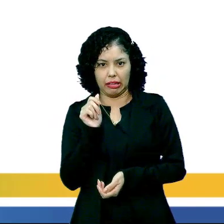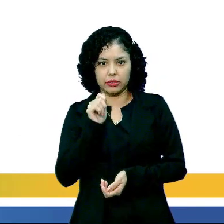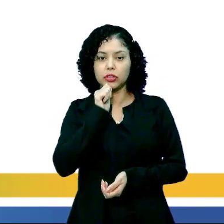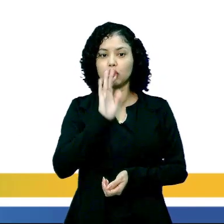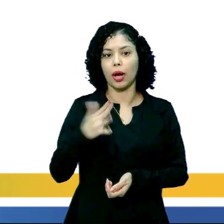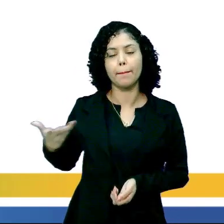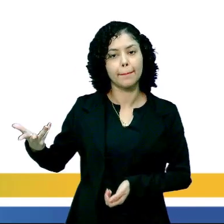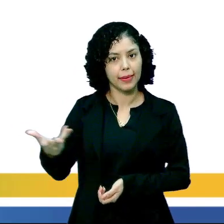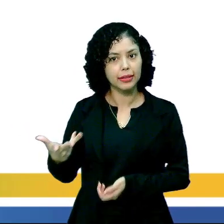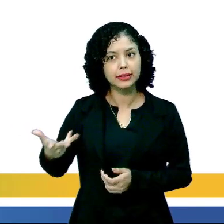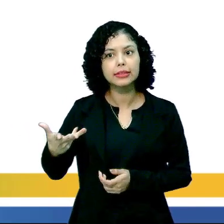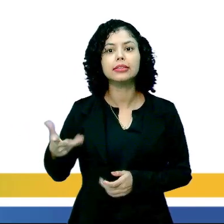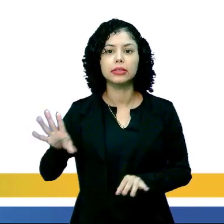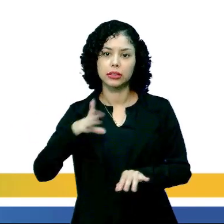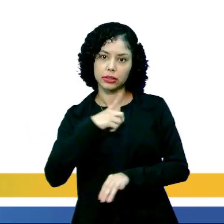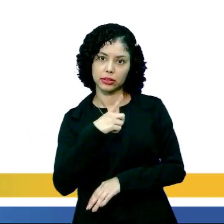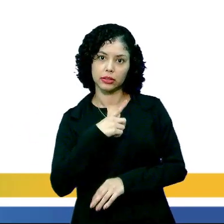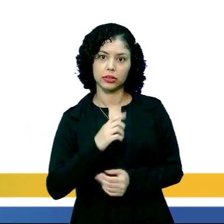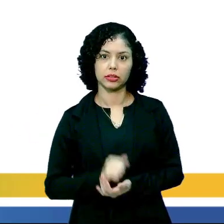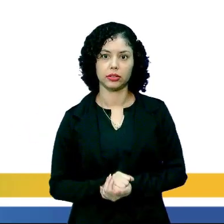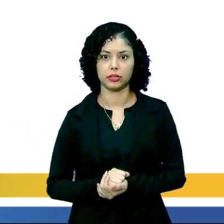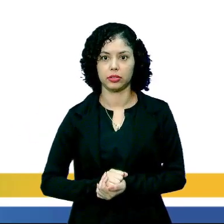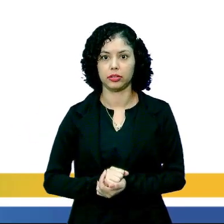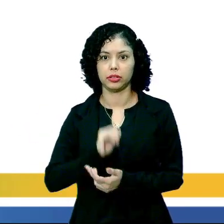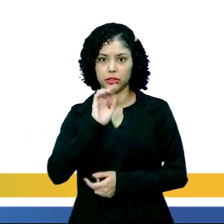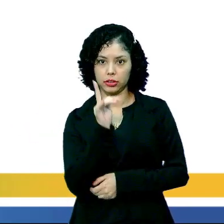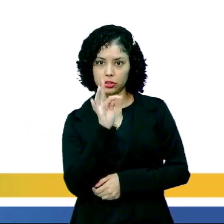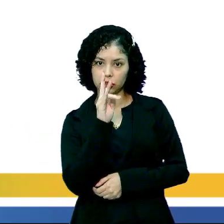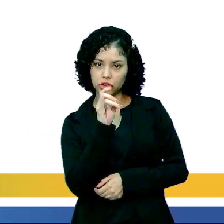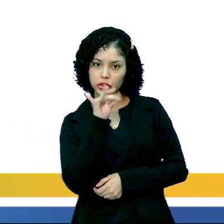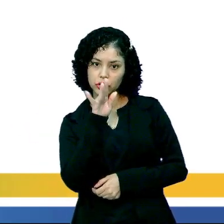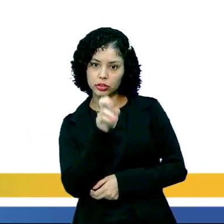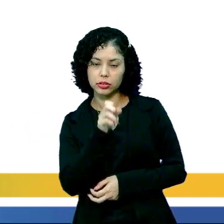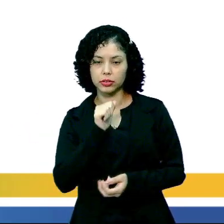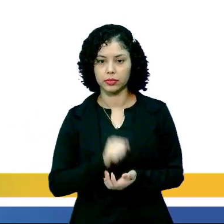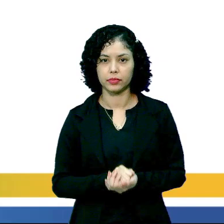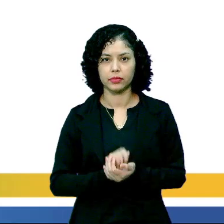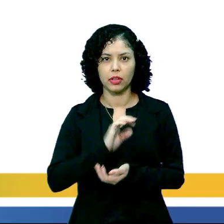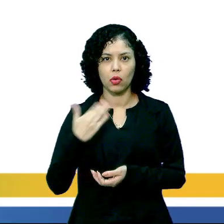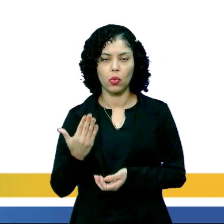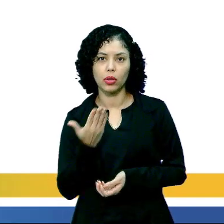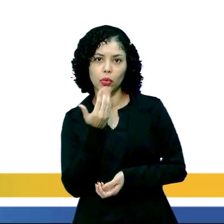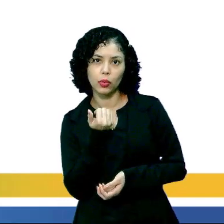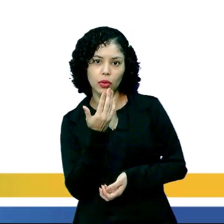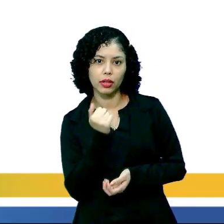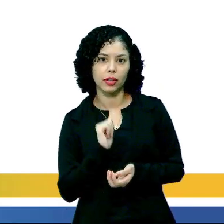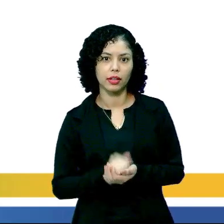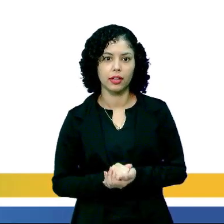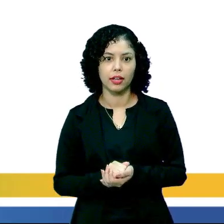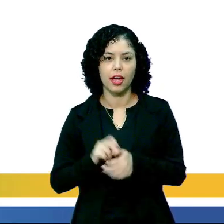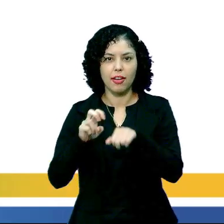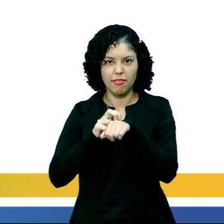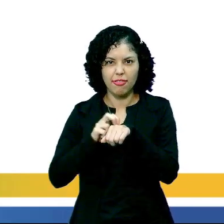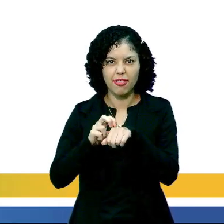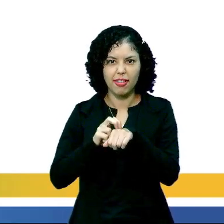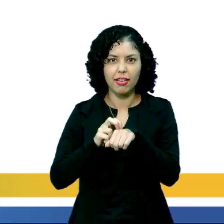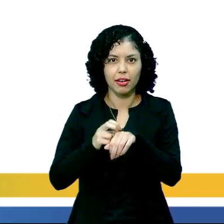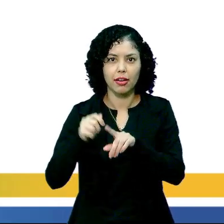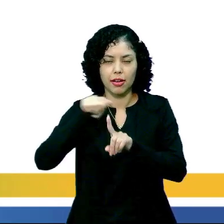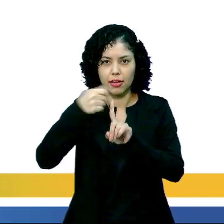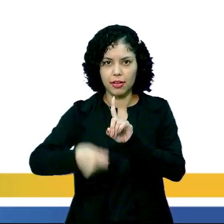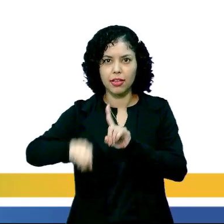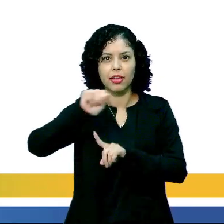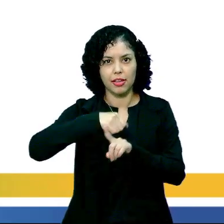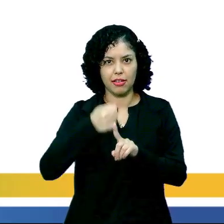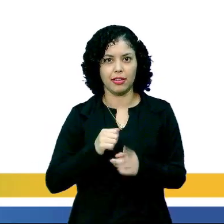a substância básica ela tem característica de adstringente é uma substância quando você come ali uma banana verde um Caju